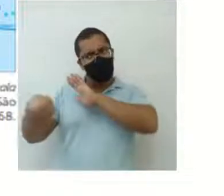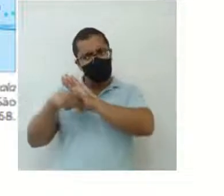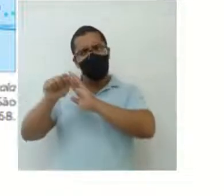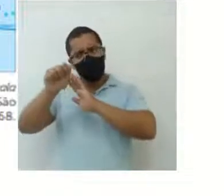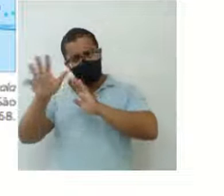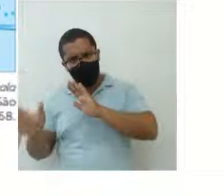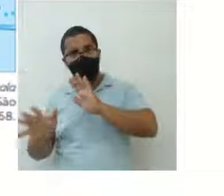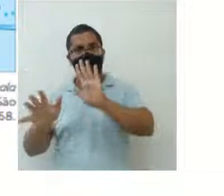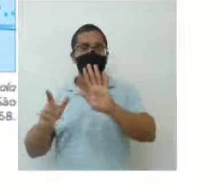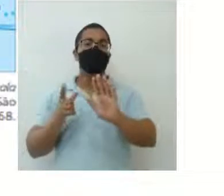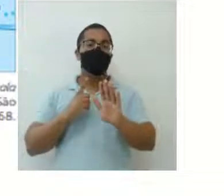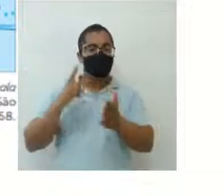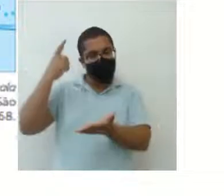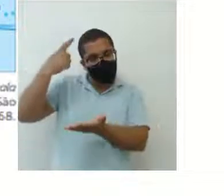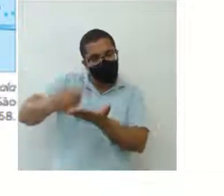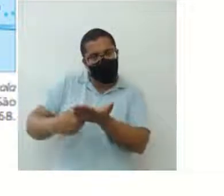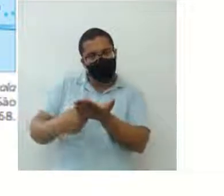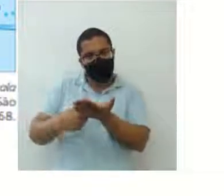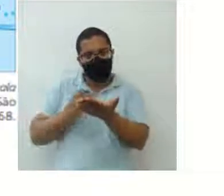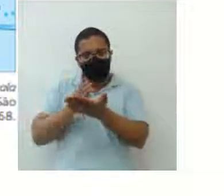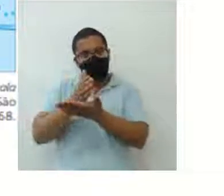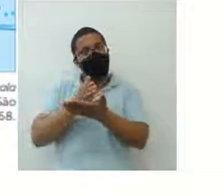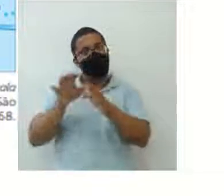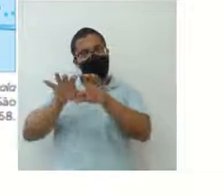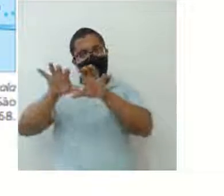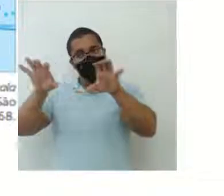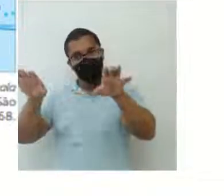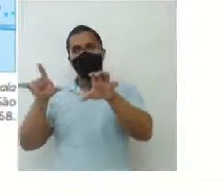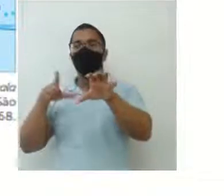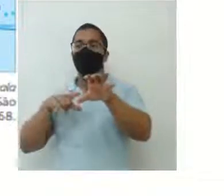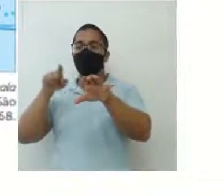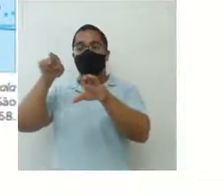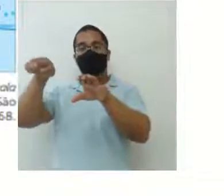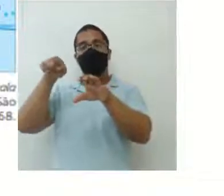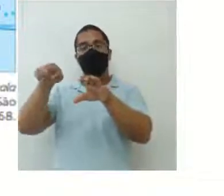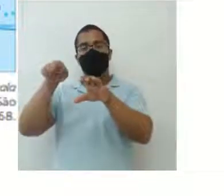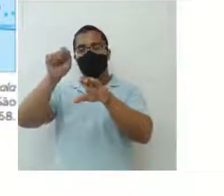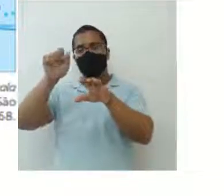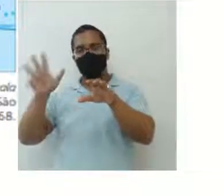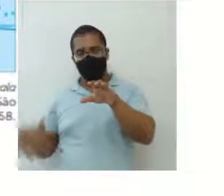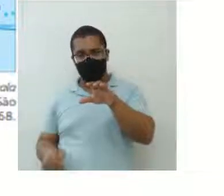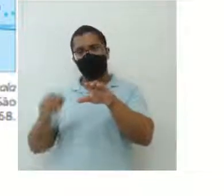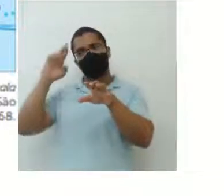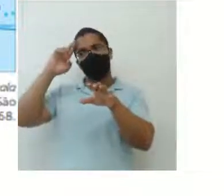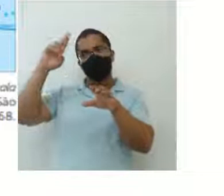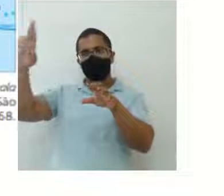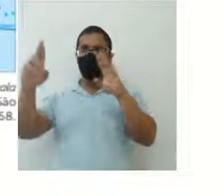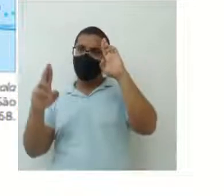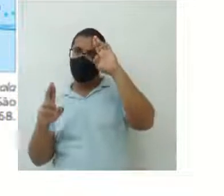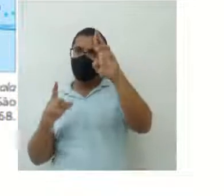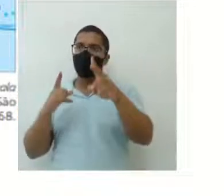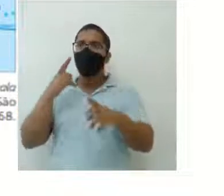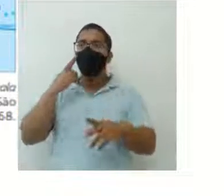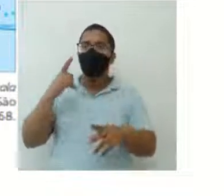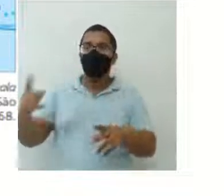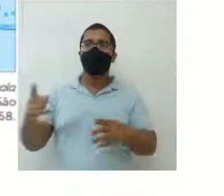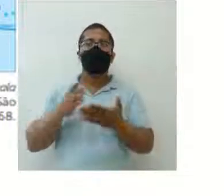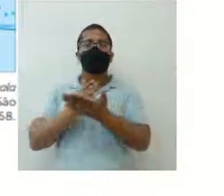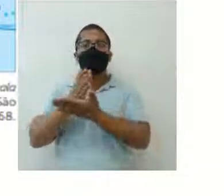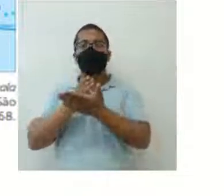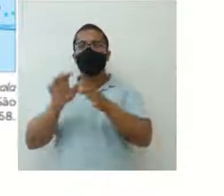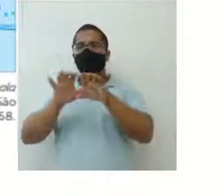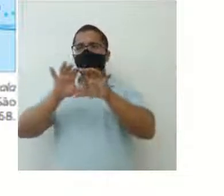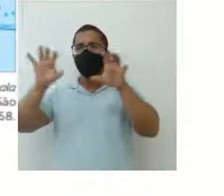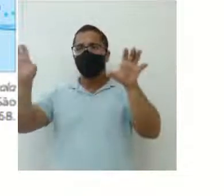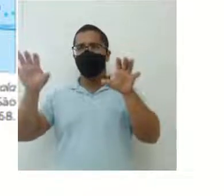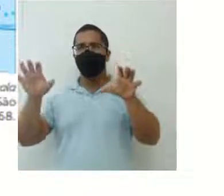mas vai ter um tratado aí que a gente vai dividir esse domínio aí da África, conforme vocês estão vendo aí, no